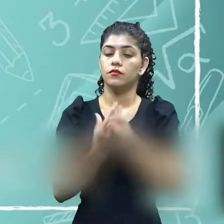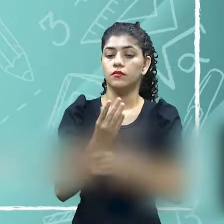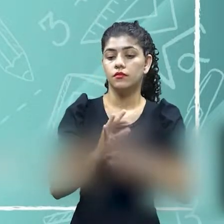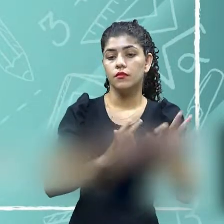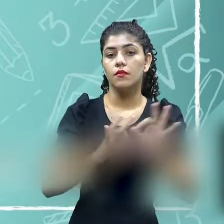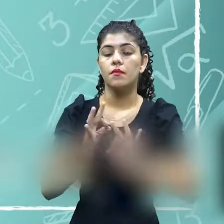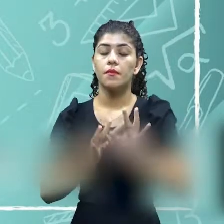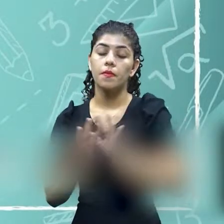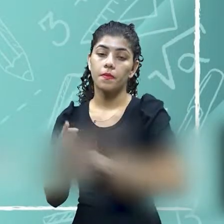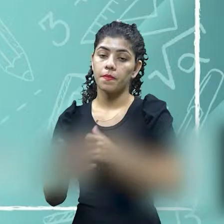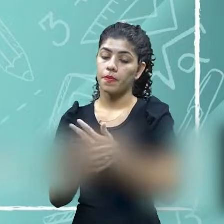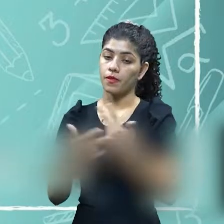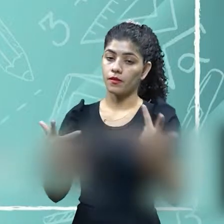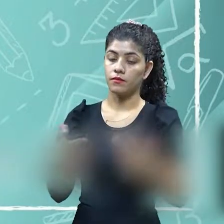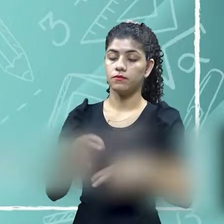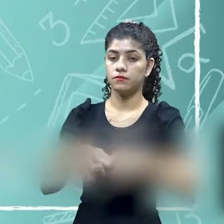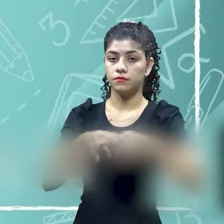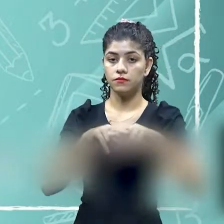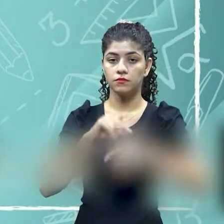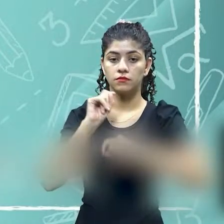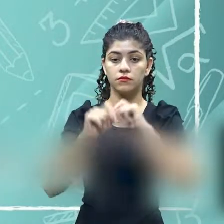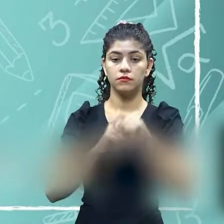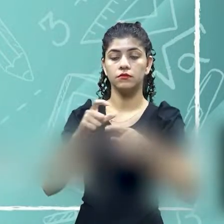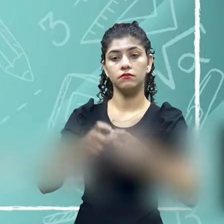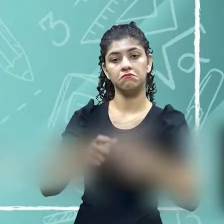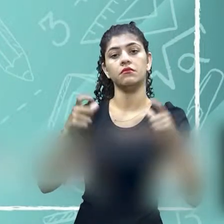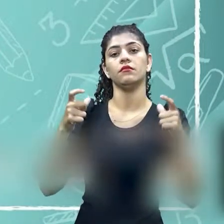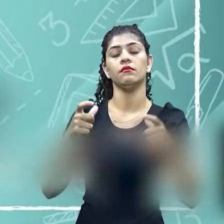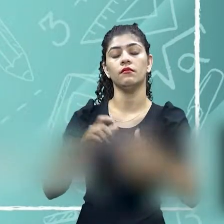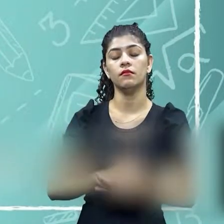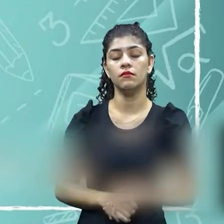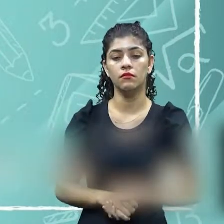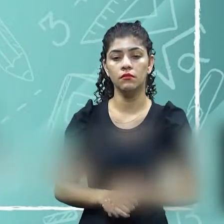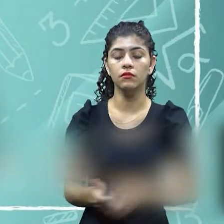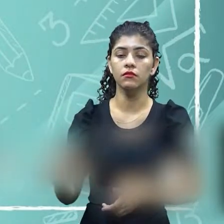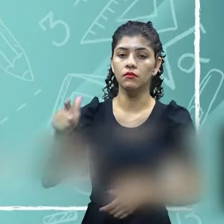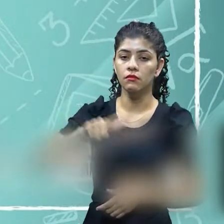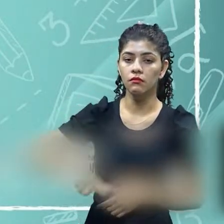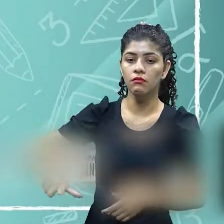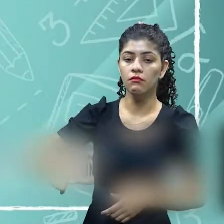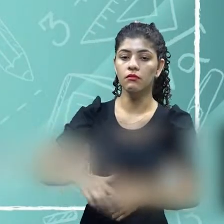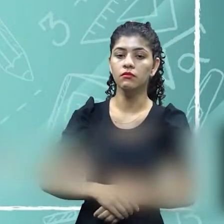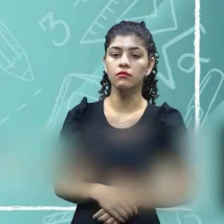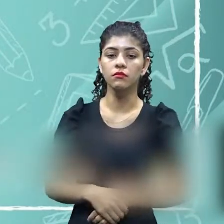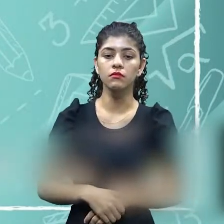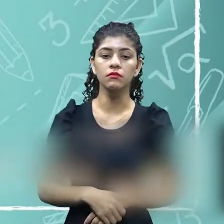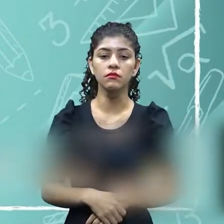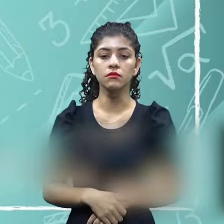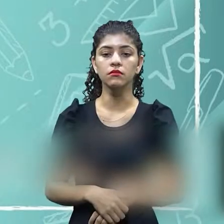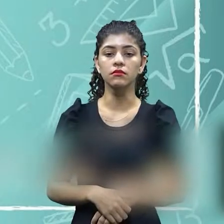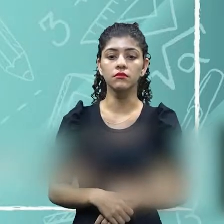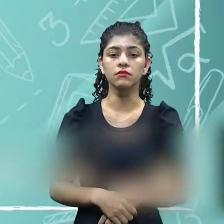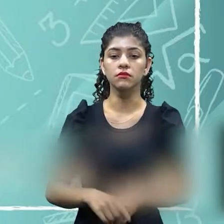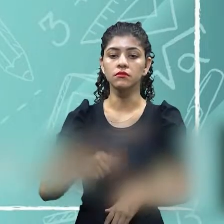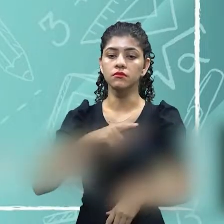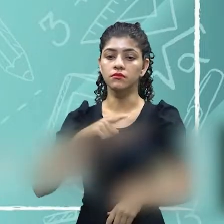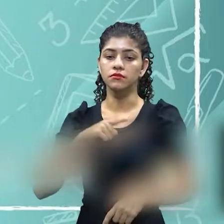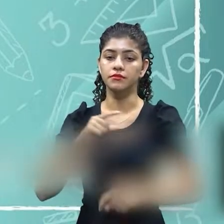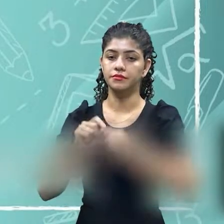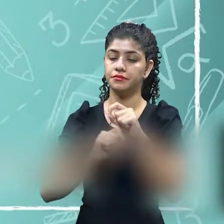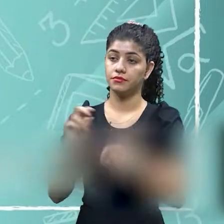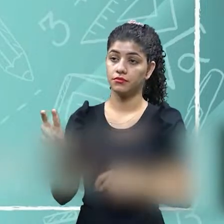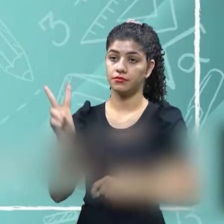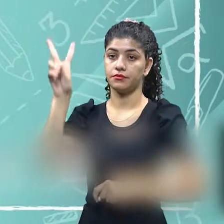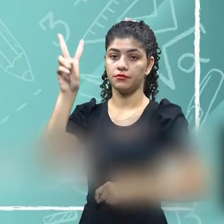fabricação, montagem e entre outros. Por isso a alíquota vai ser maior. Então, recapitulando, quanto mais tiver